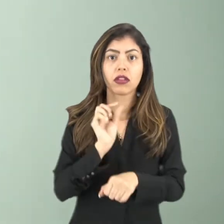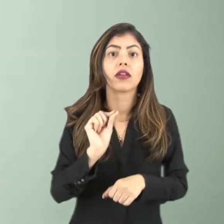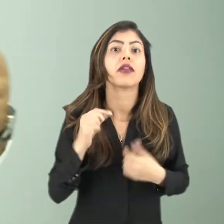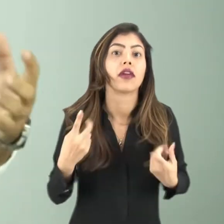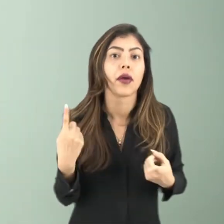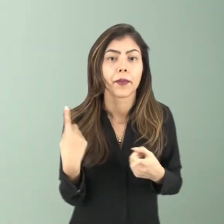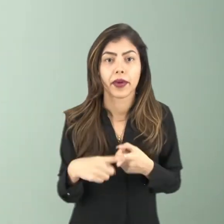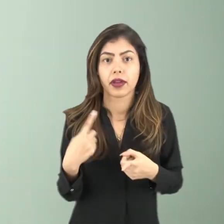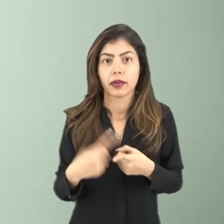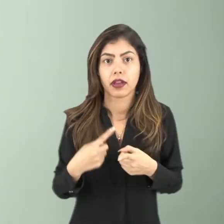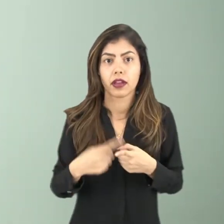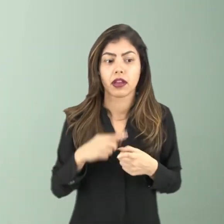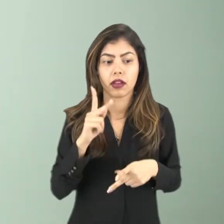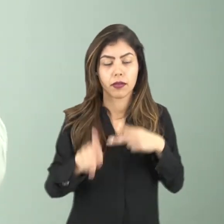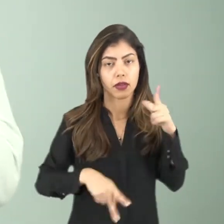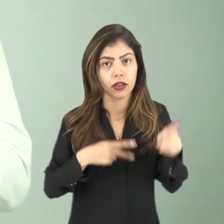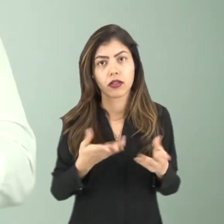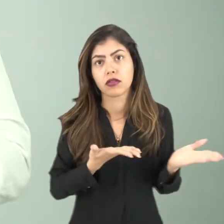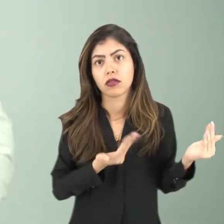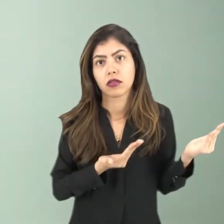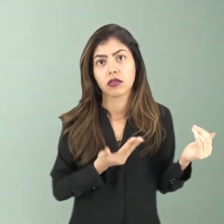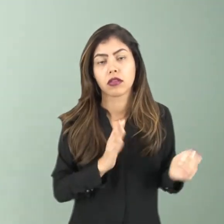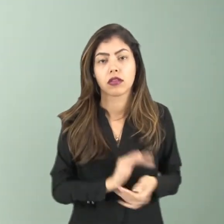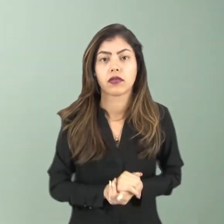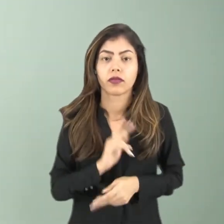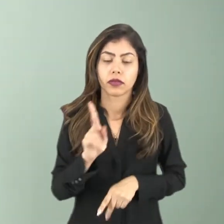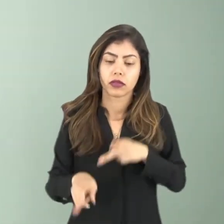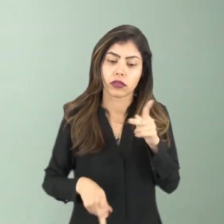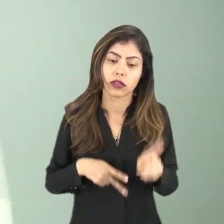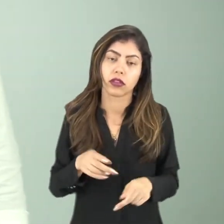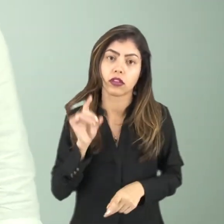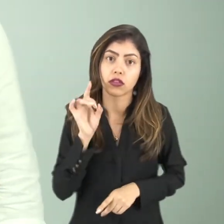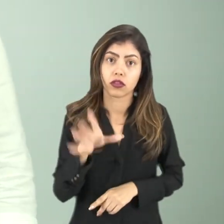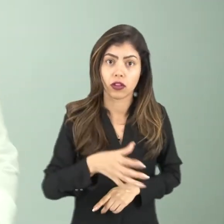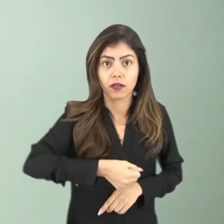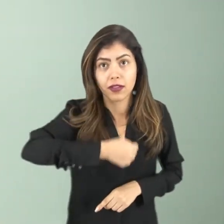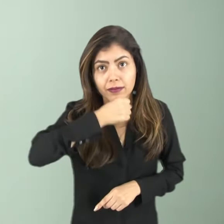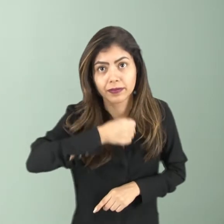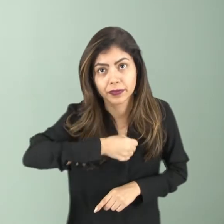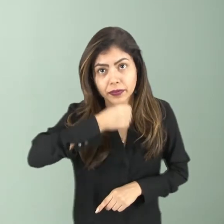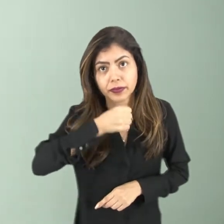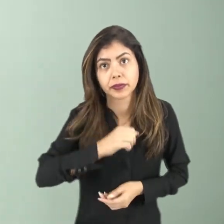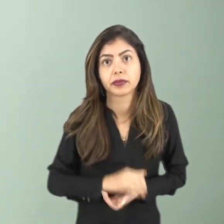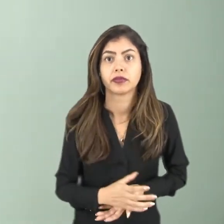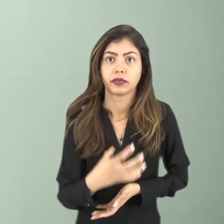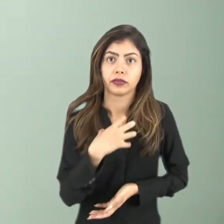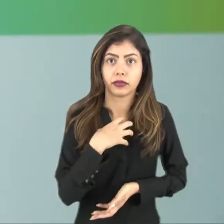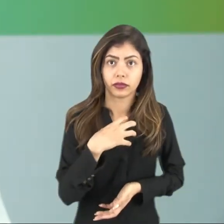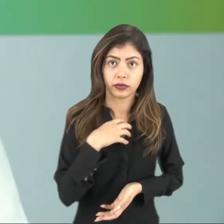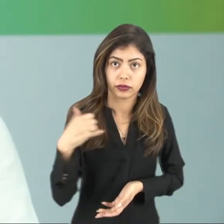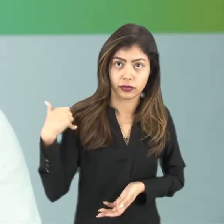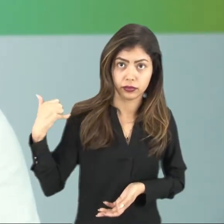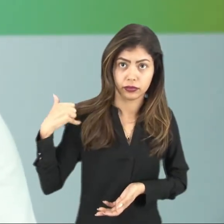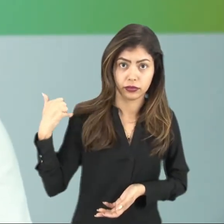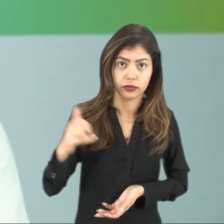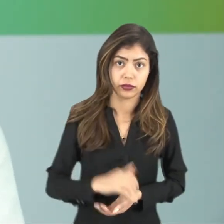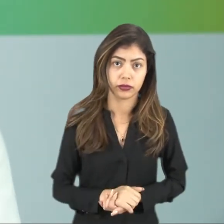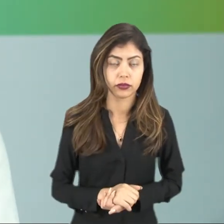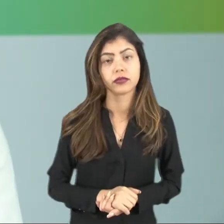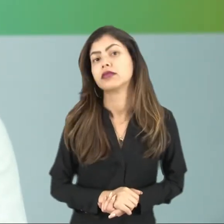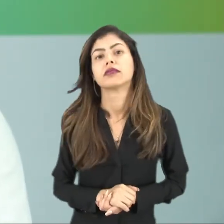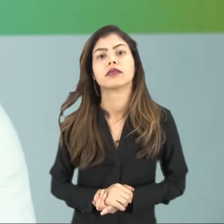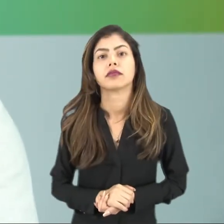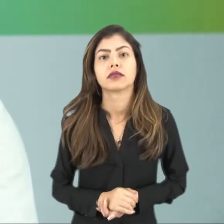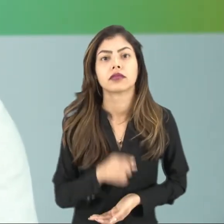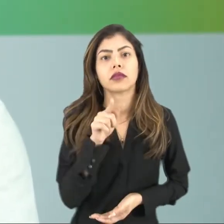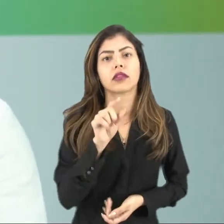filhos, ajudas. Por quê? Porque eles precisam de uma população jovem, seus países estão se tornando velhos, no sentido da idade